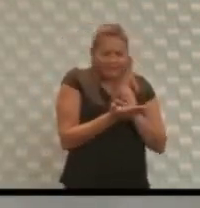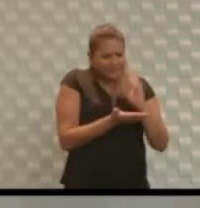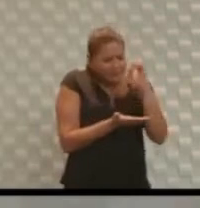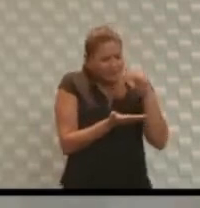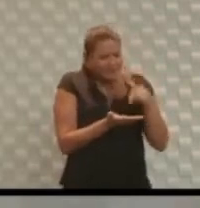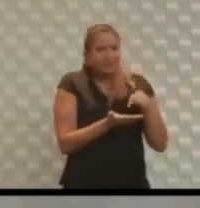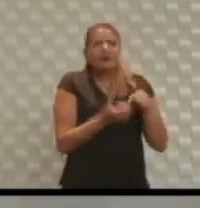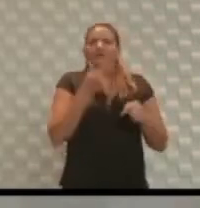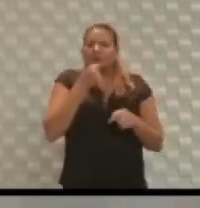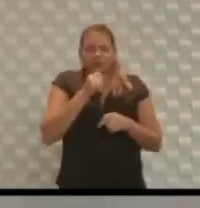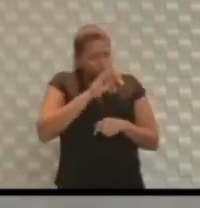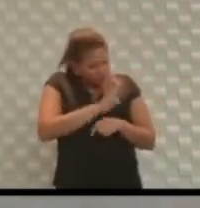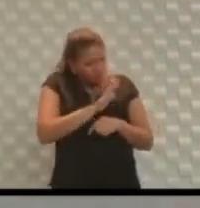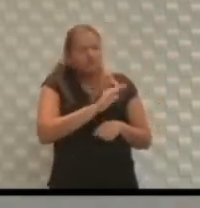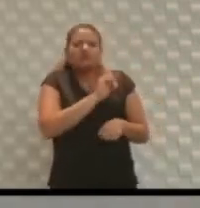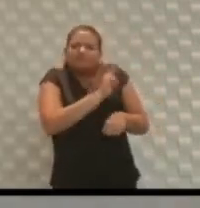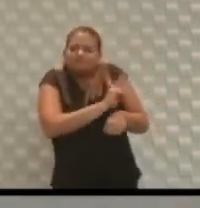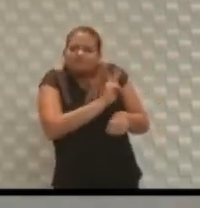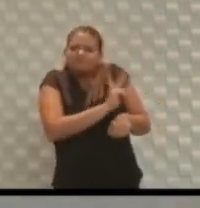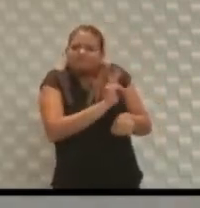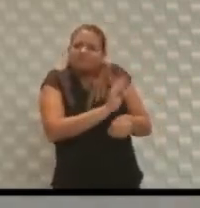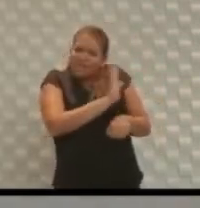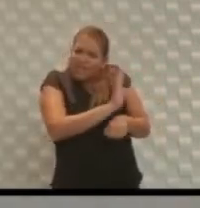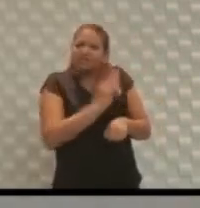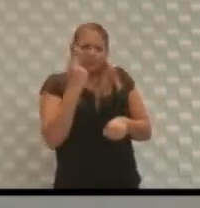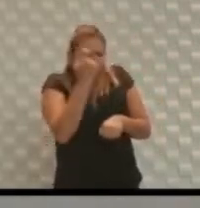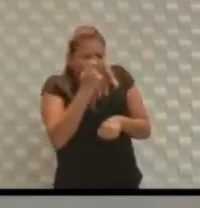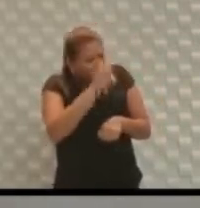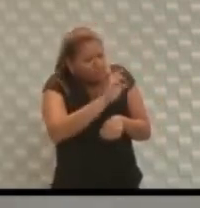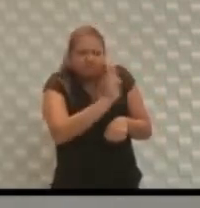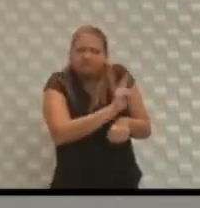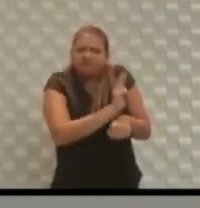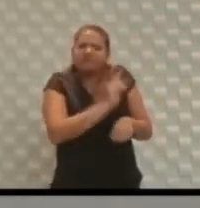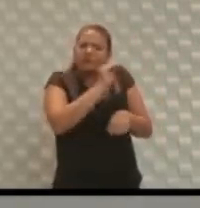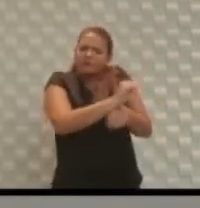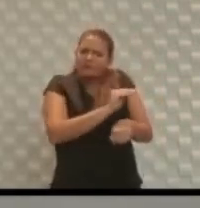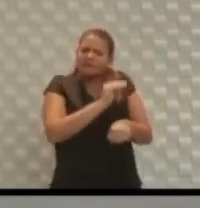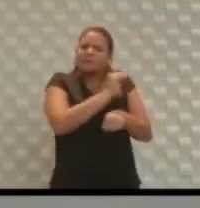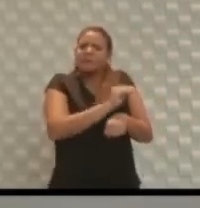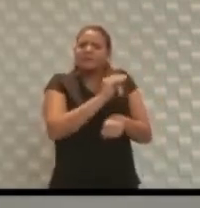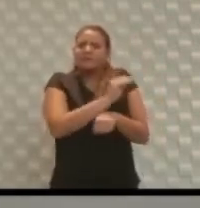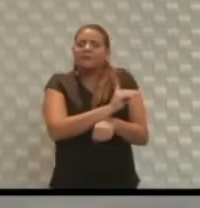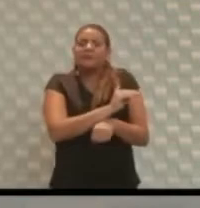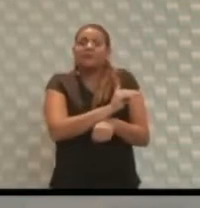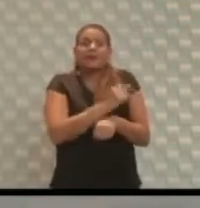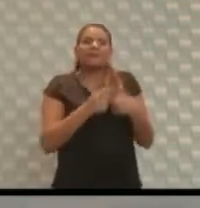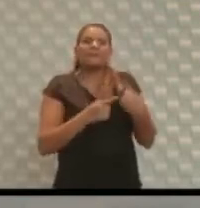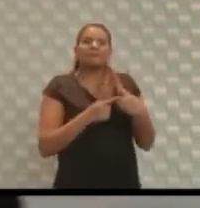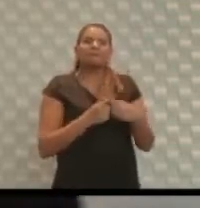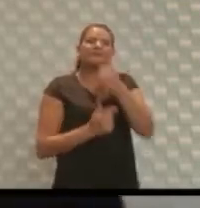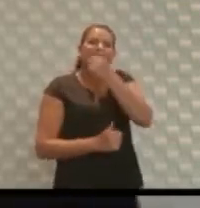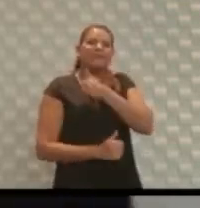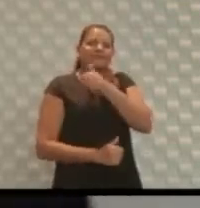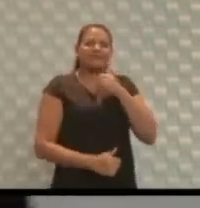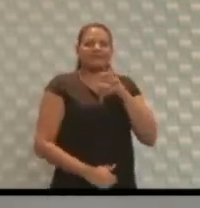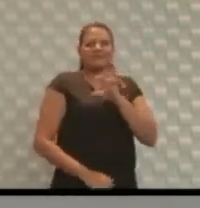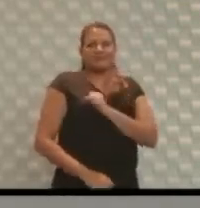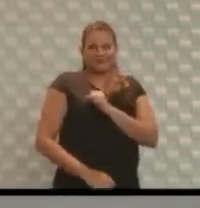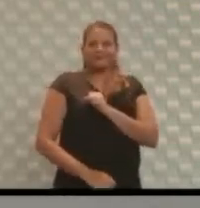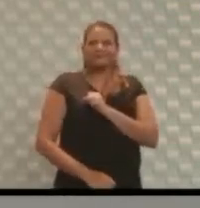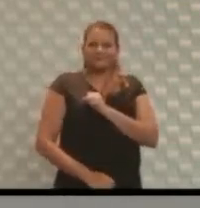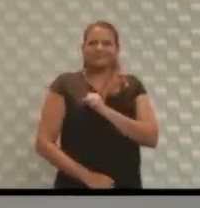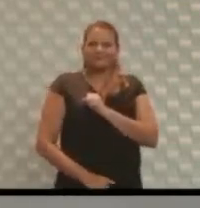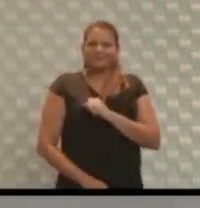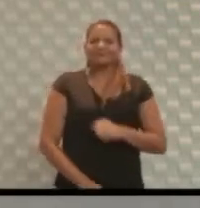um dia eu lia esse texto e falava assim: não, o marido deve purificar a esposa pela palavra,